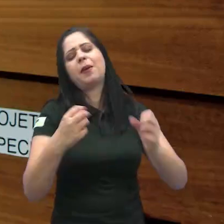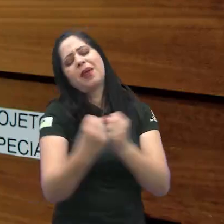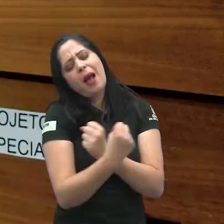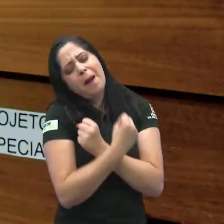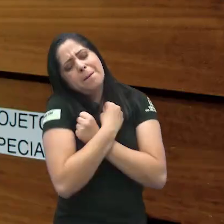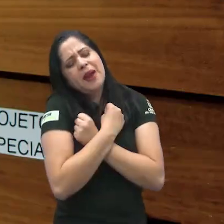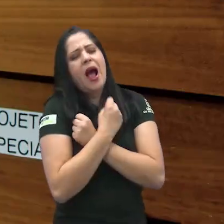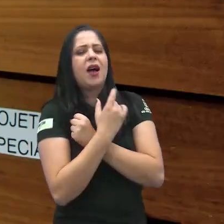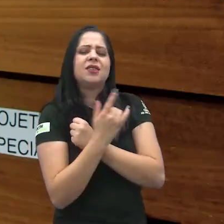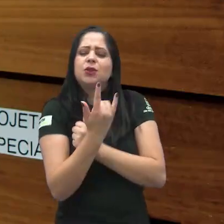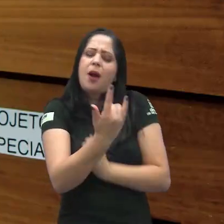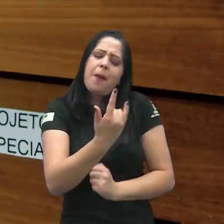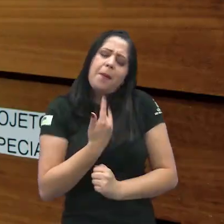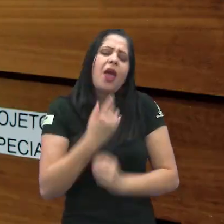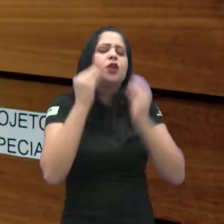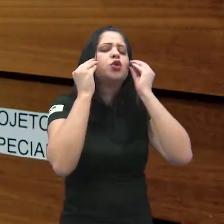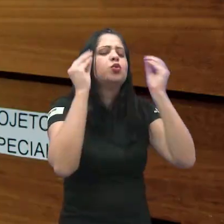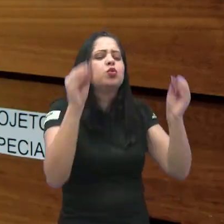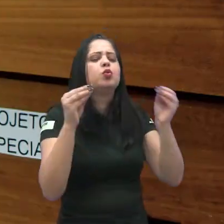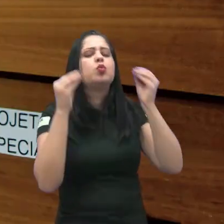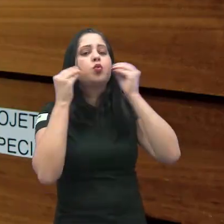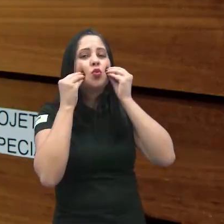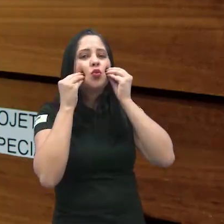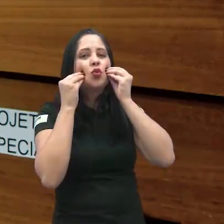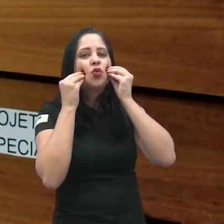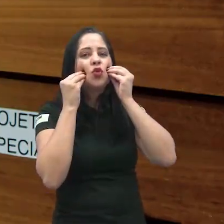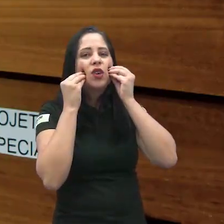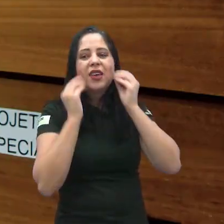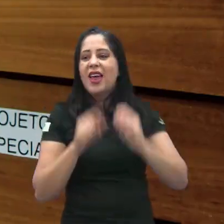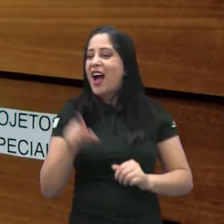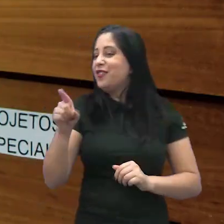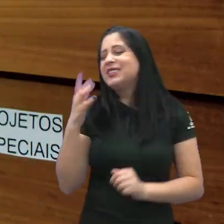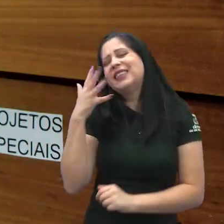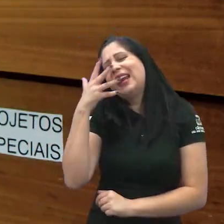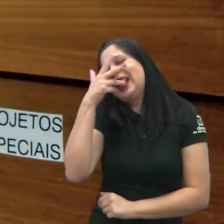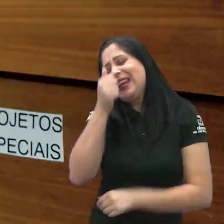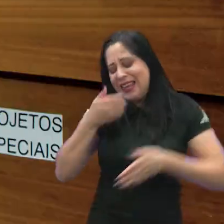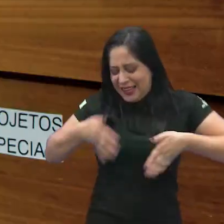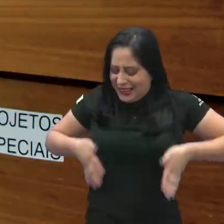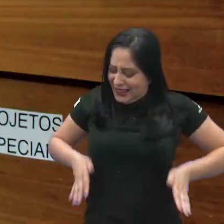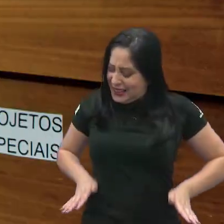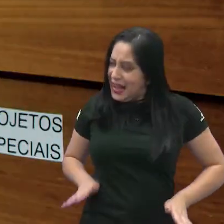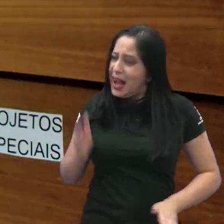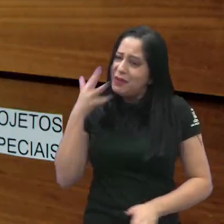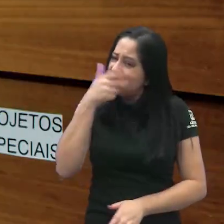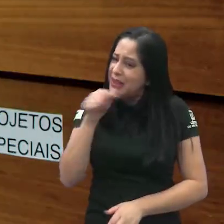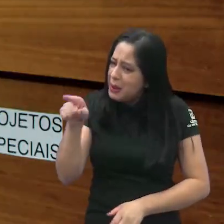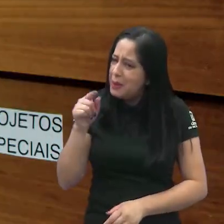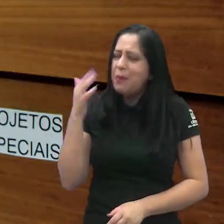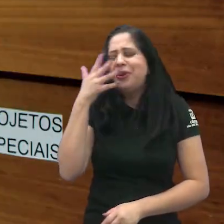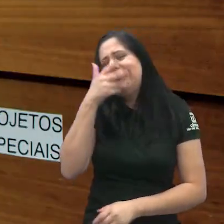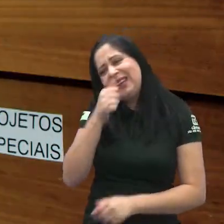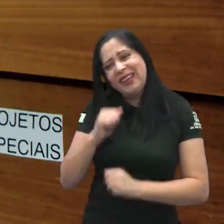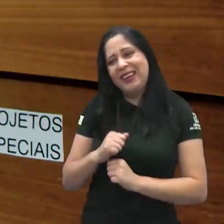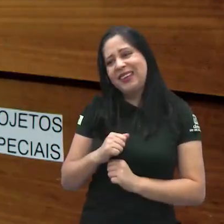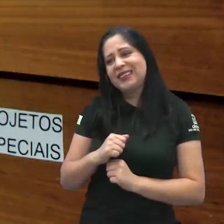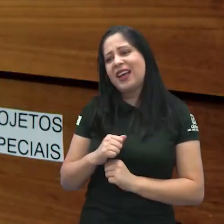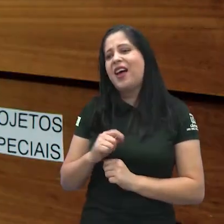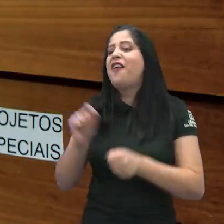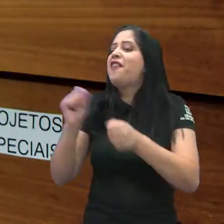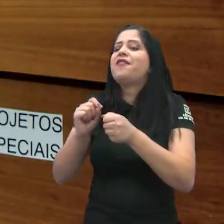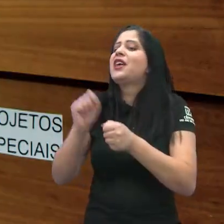falam que amam, eles dão beijo. De manhã eles chegam e falam assim: tia, você tá linda de vestido hoje. Você tá muito linda hoje, o que